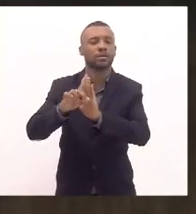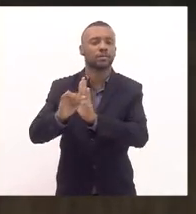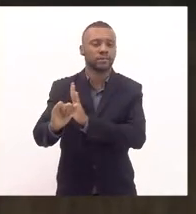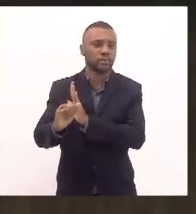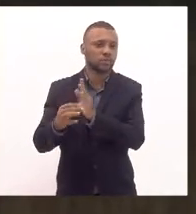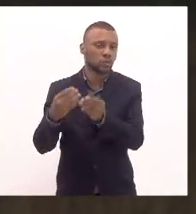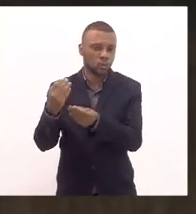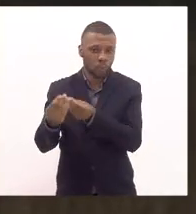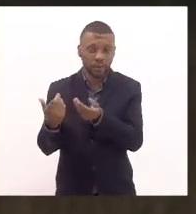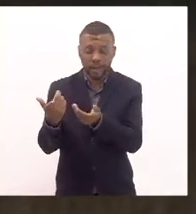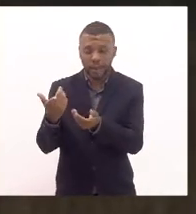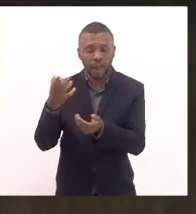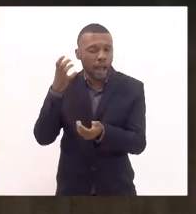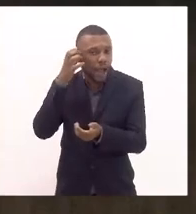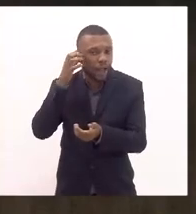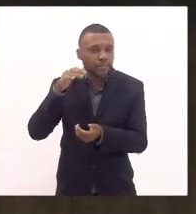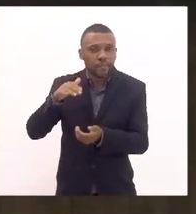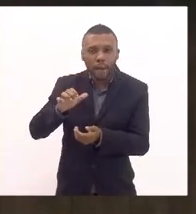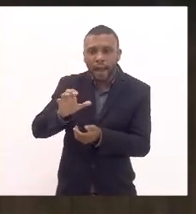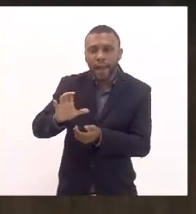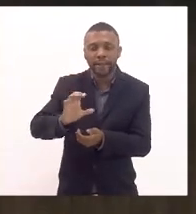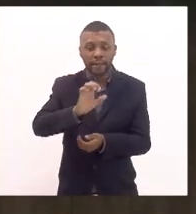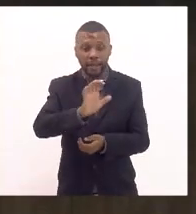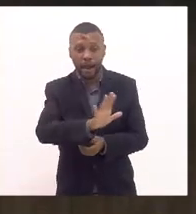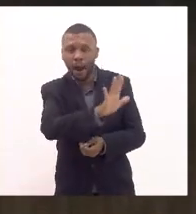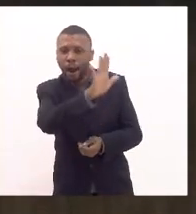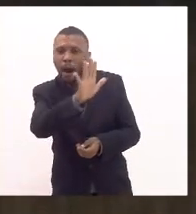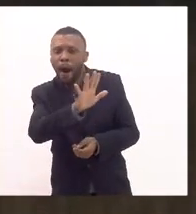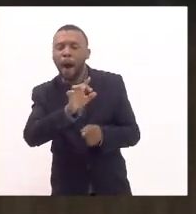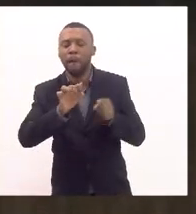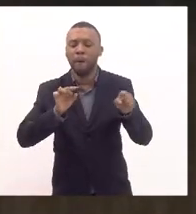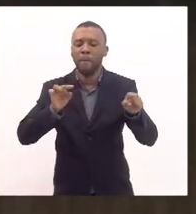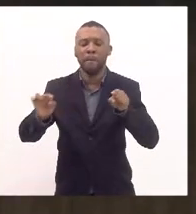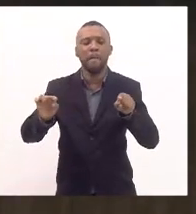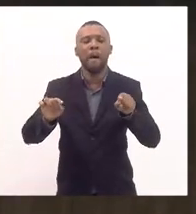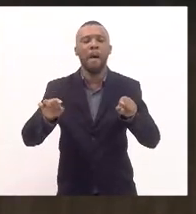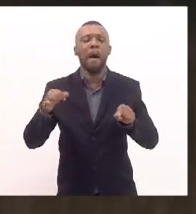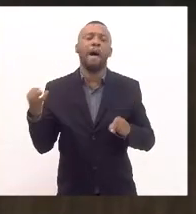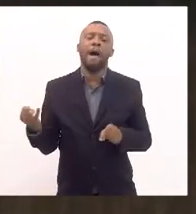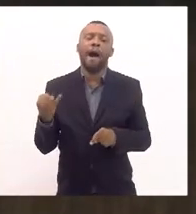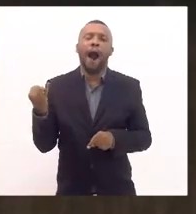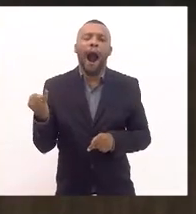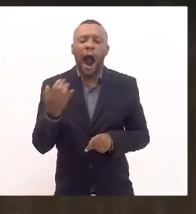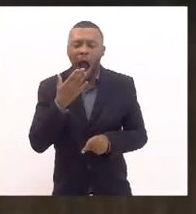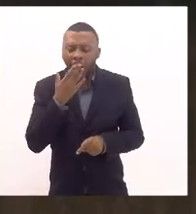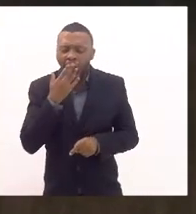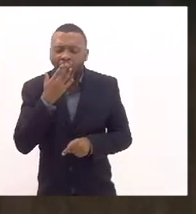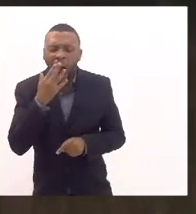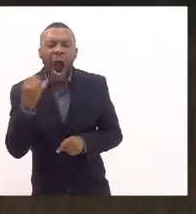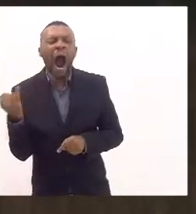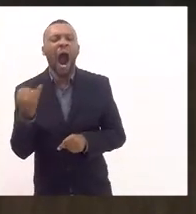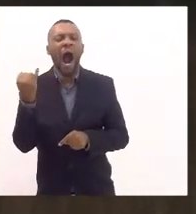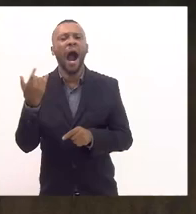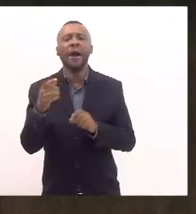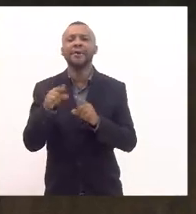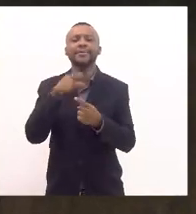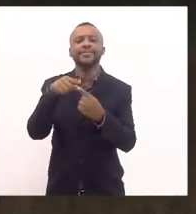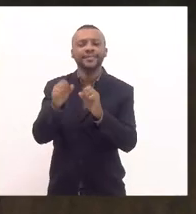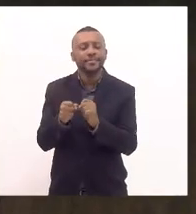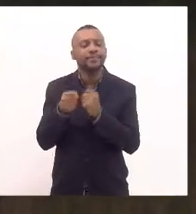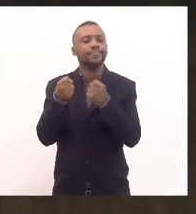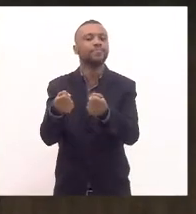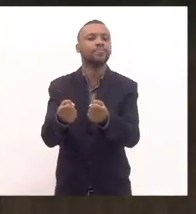quanto né a rádio MEC via Rádio Nacional elas são importantes e foram importantes para garantir